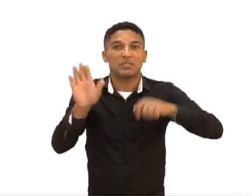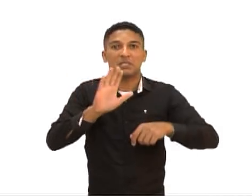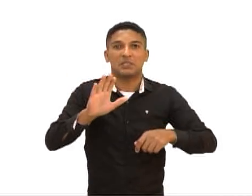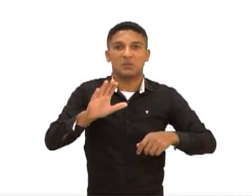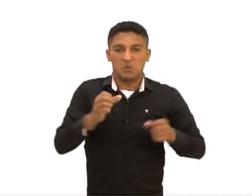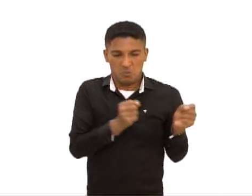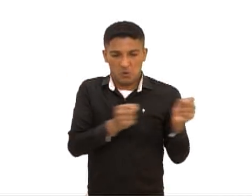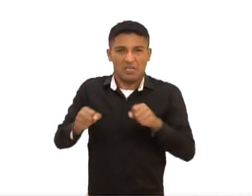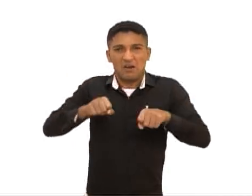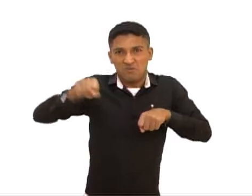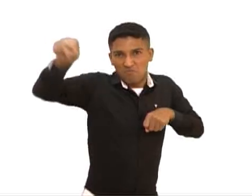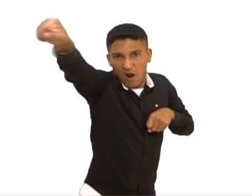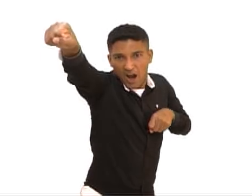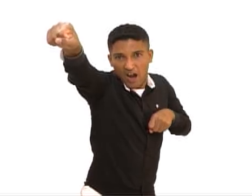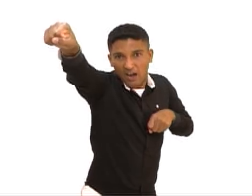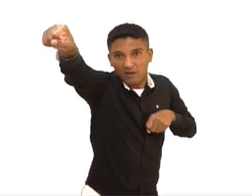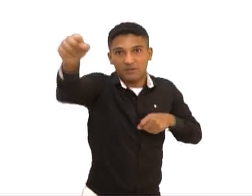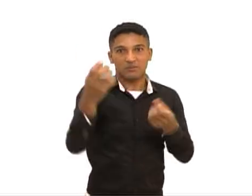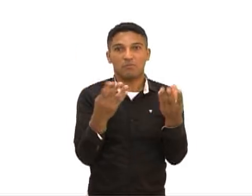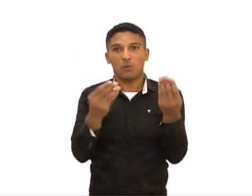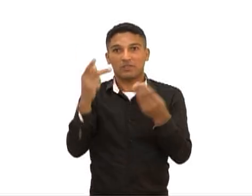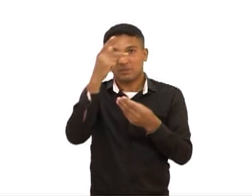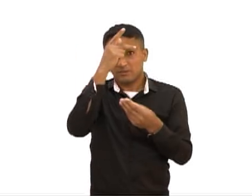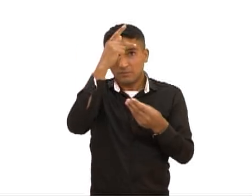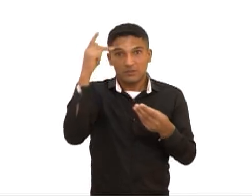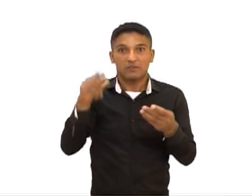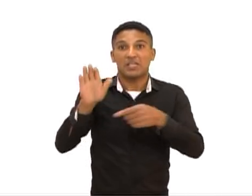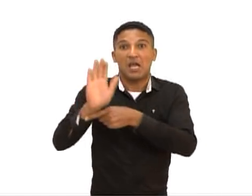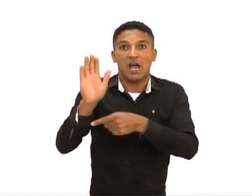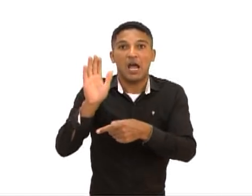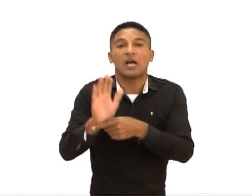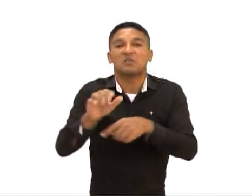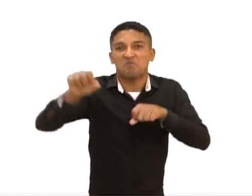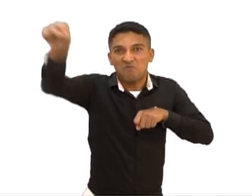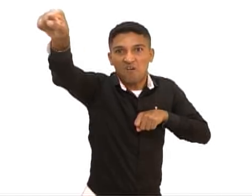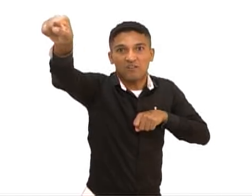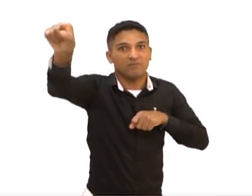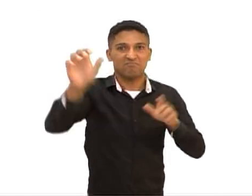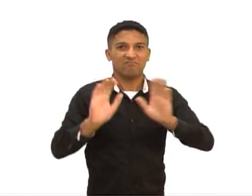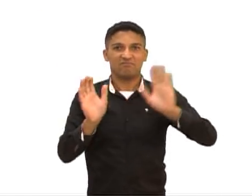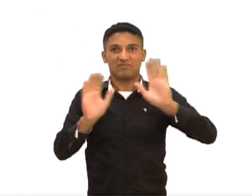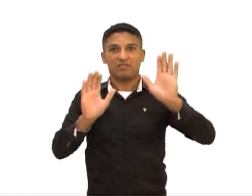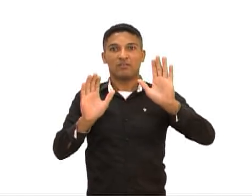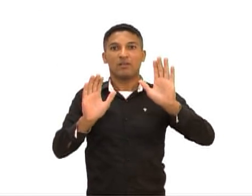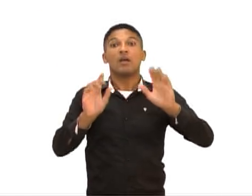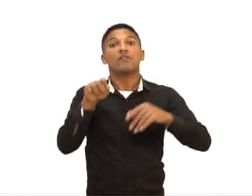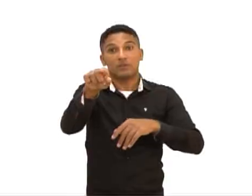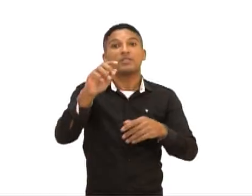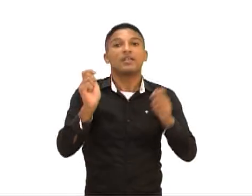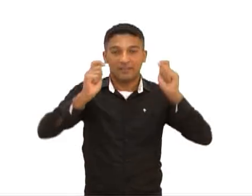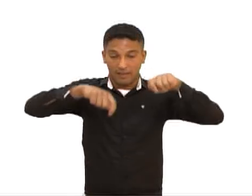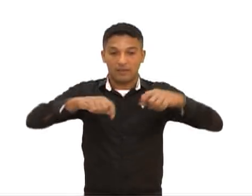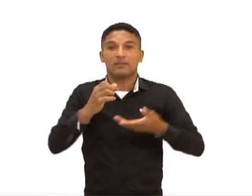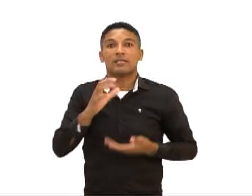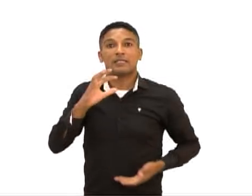Salve vidas, doe sangue. Né? Uma campanha publicitária feita no dia 25 de